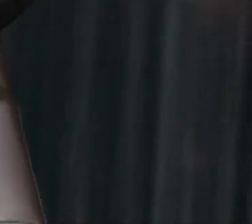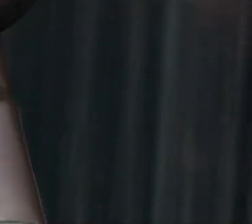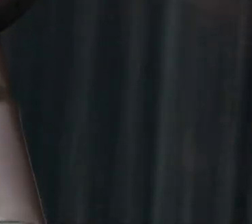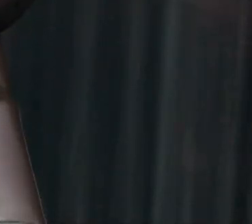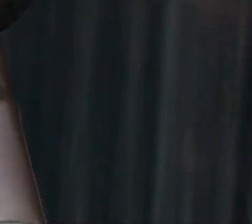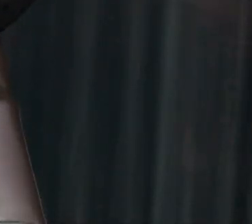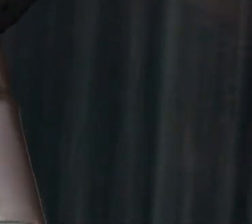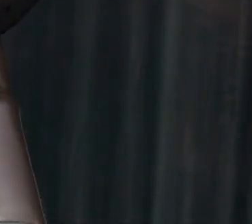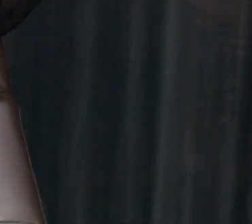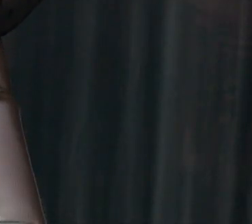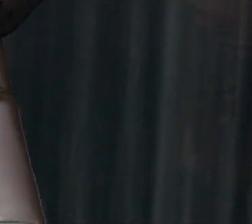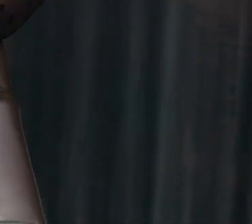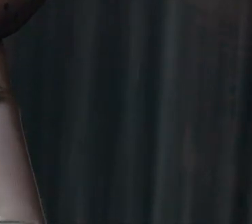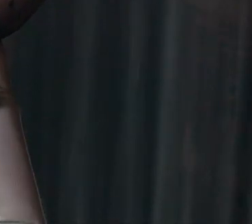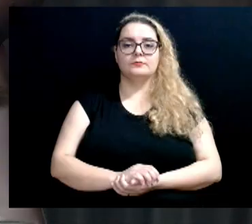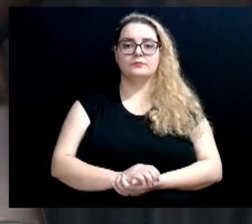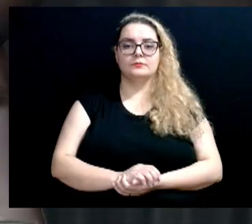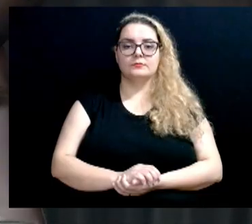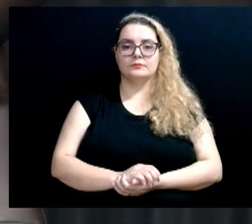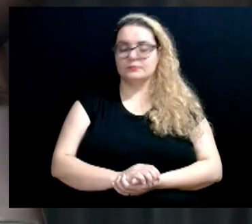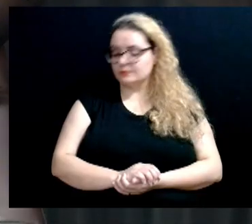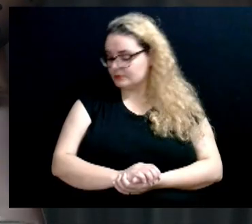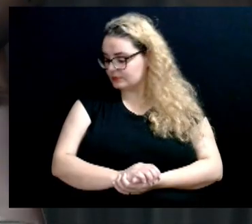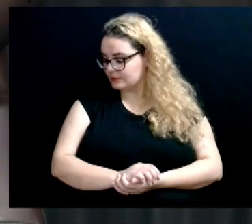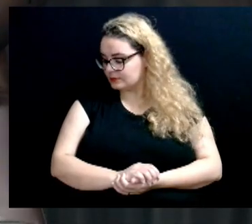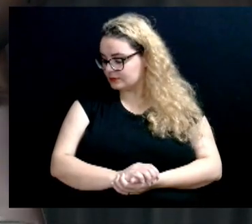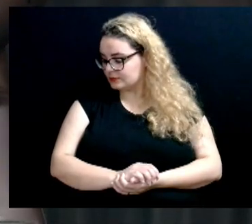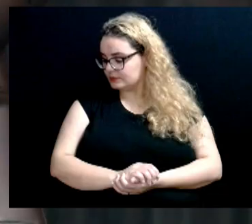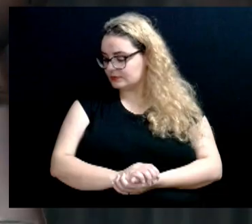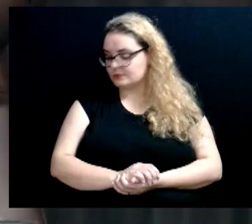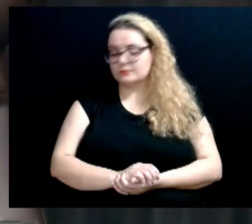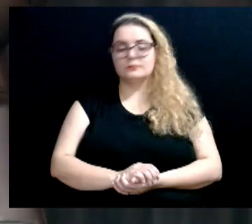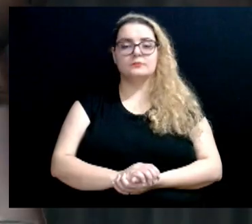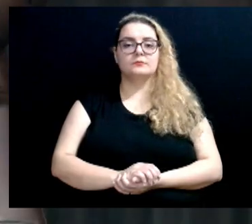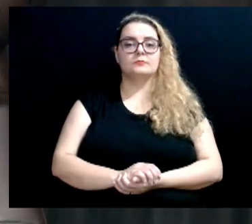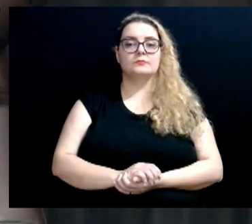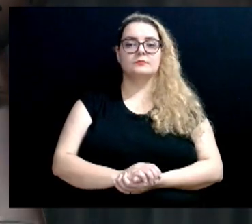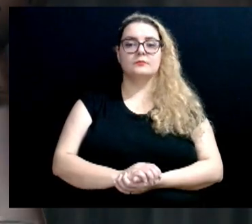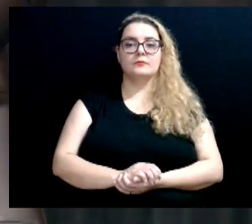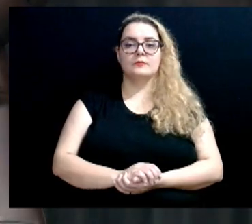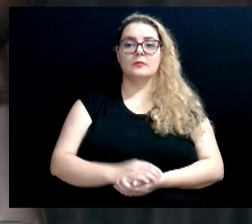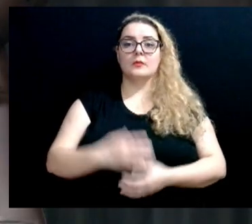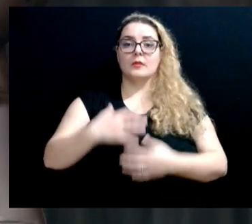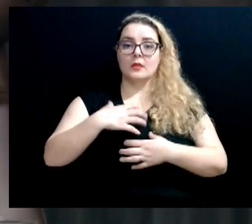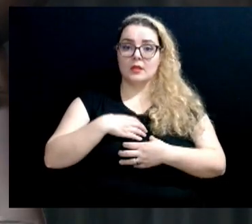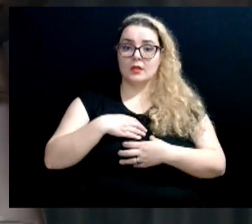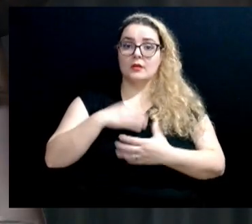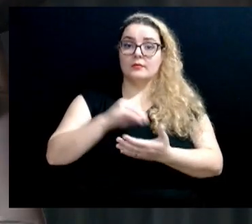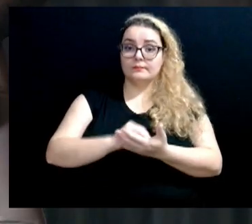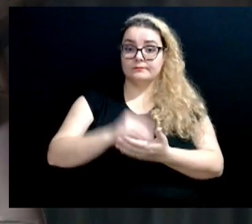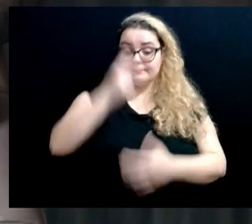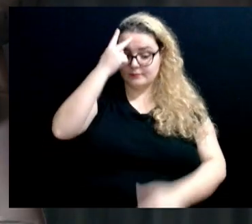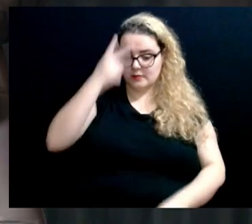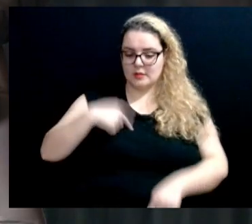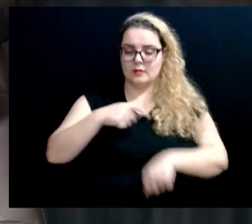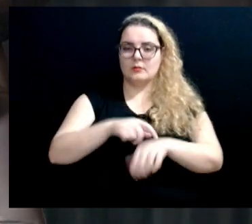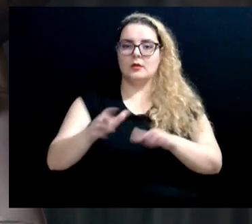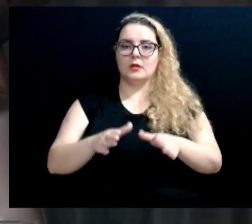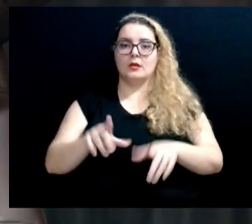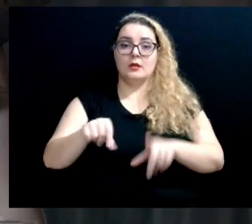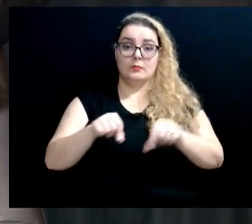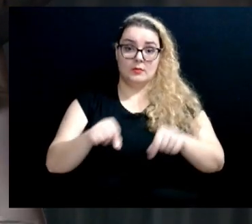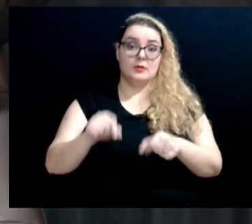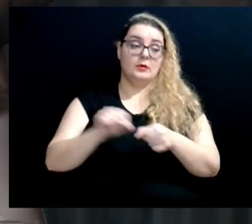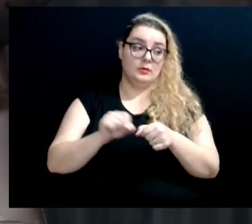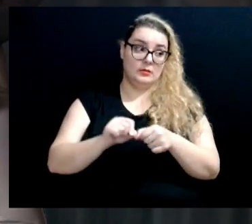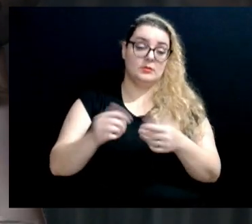naquele dia, muitas vezes, né? E ela sente falta daquele tempo para ela. E aí, só que aí é uma escolha que ela faz, na